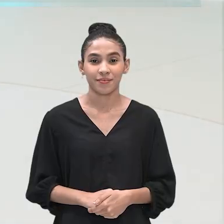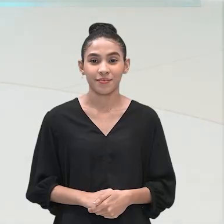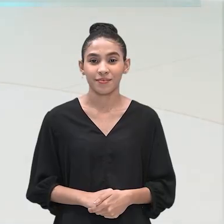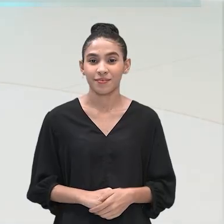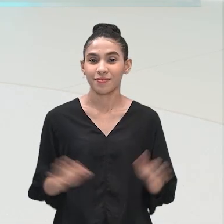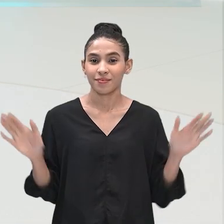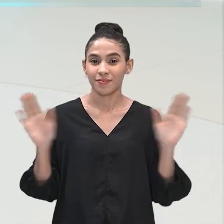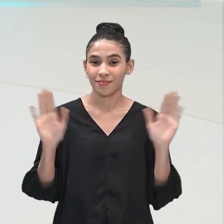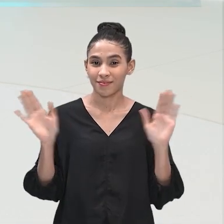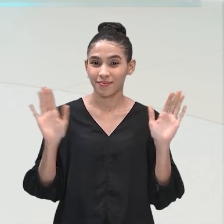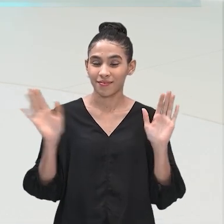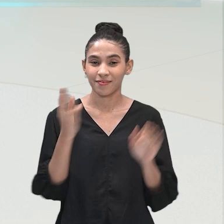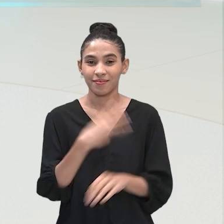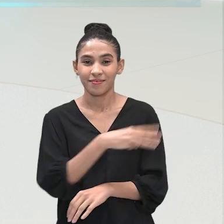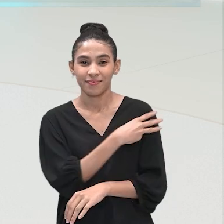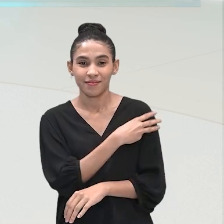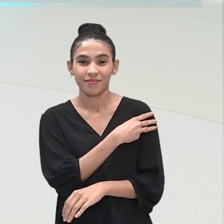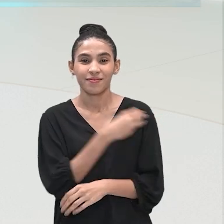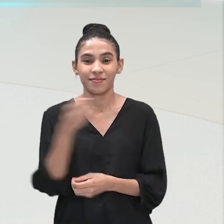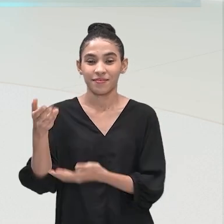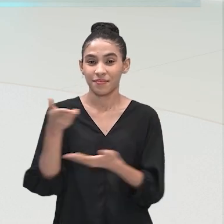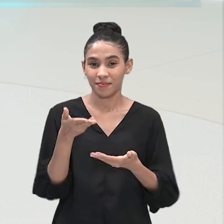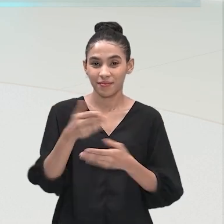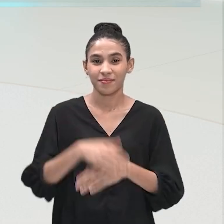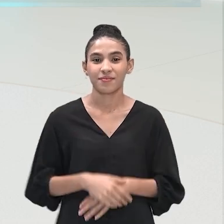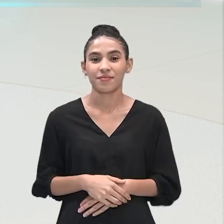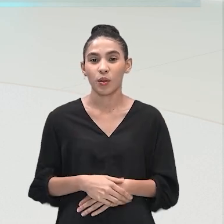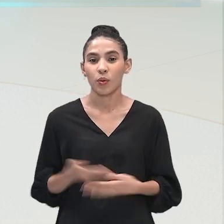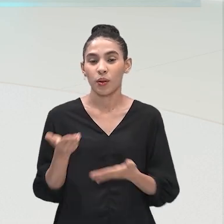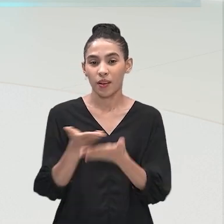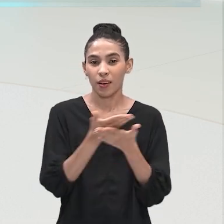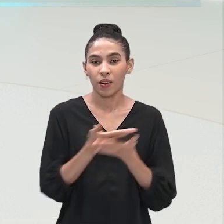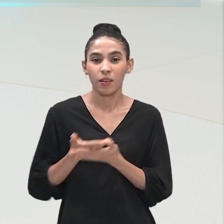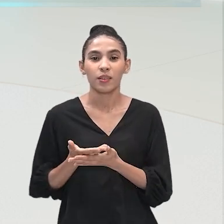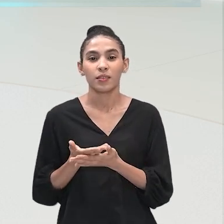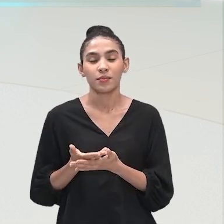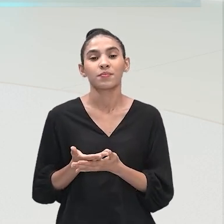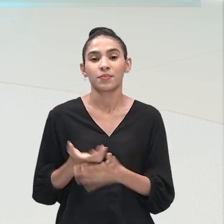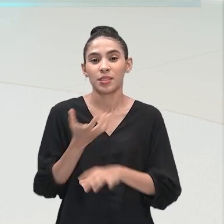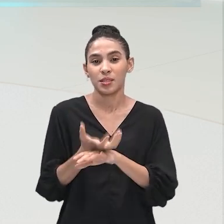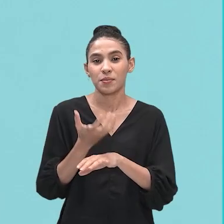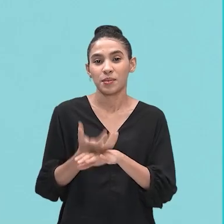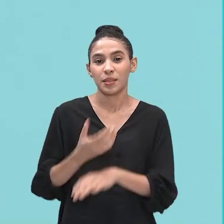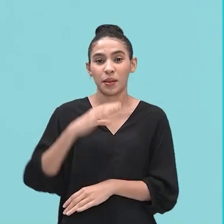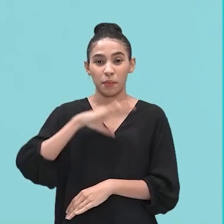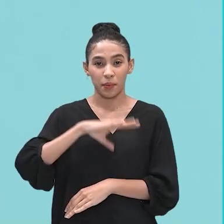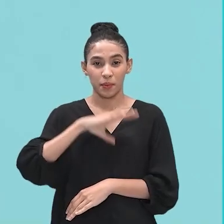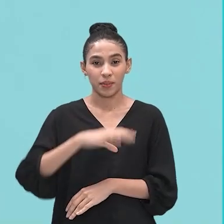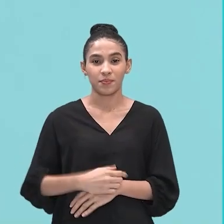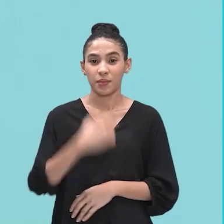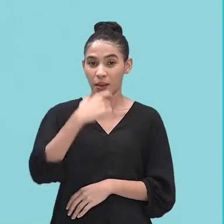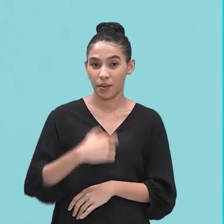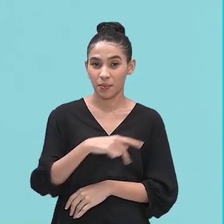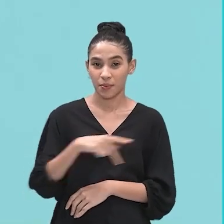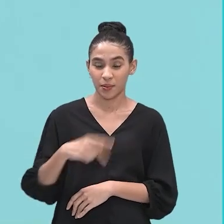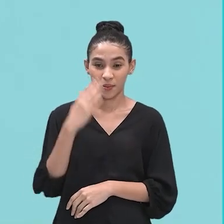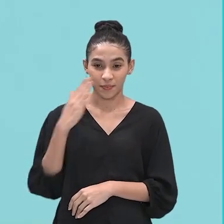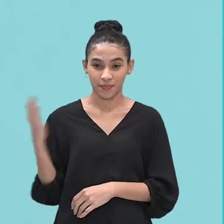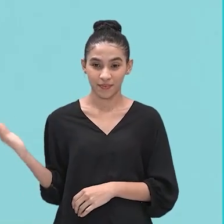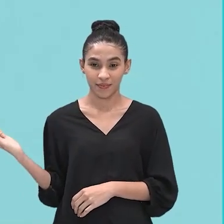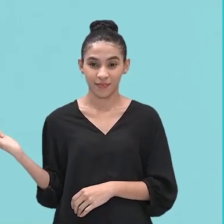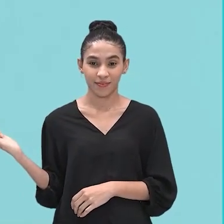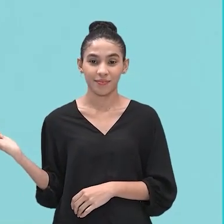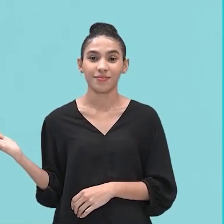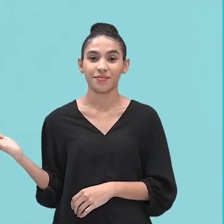Olá, alunos da terceira série, sejam bem-vindos à nossa aula de língua portuguesa. Eu sou o professor